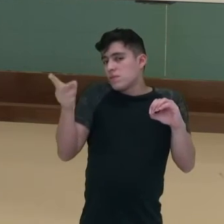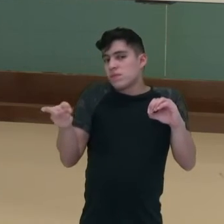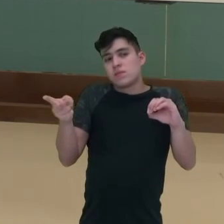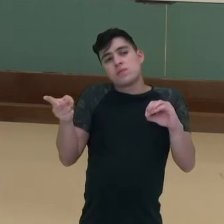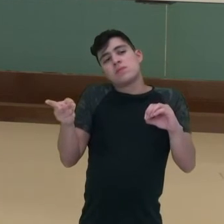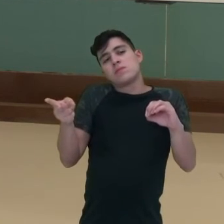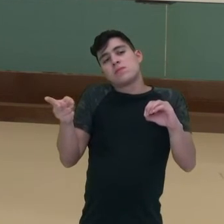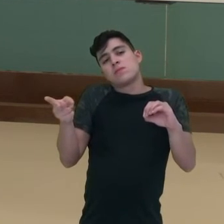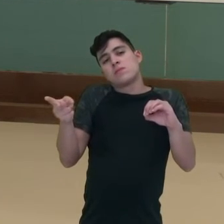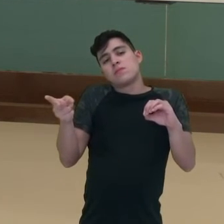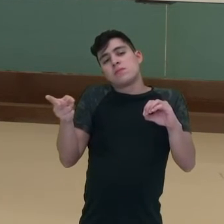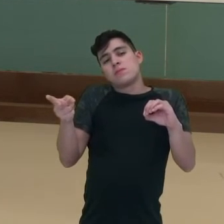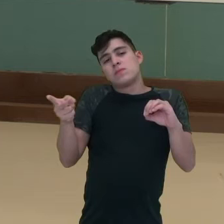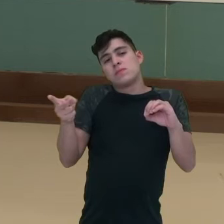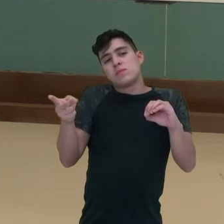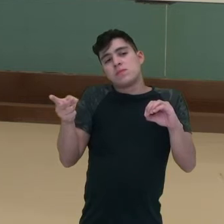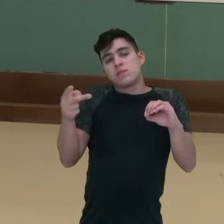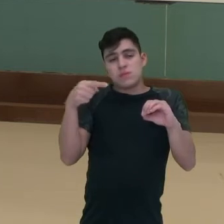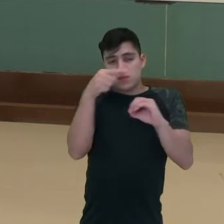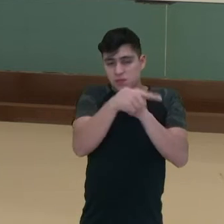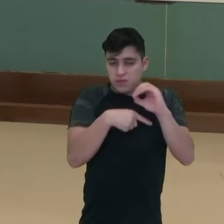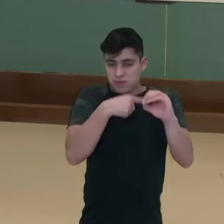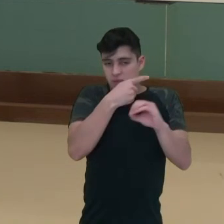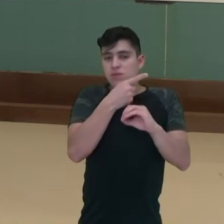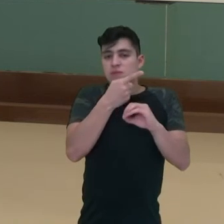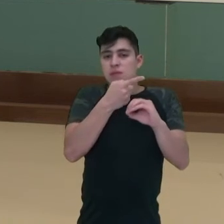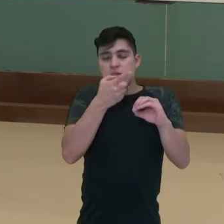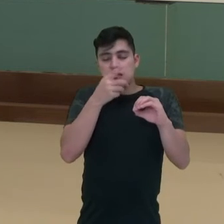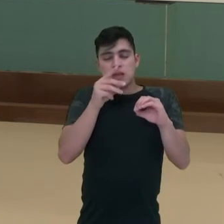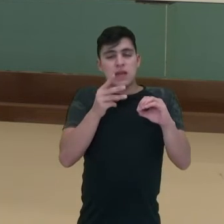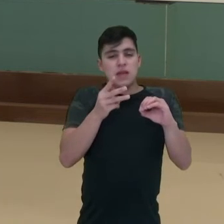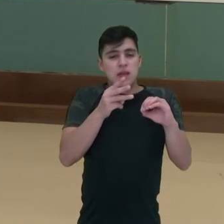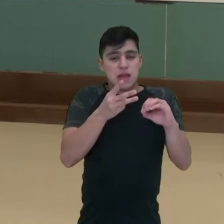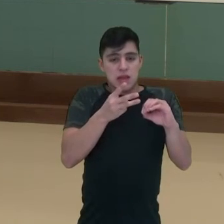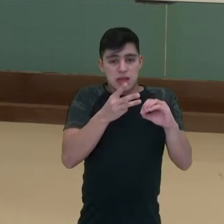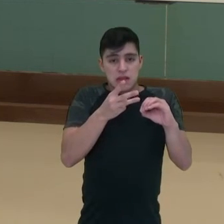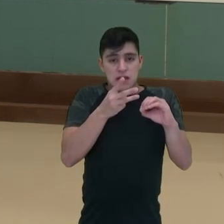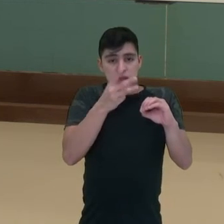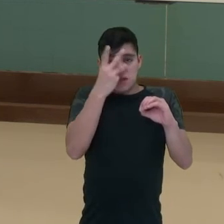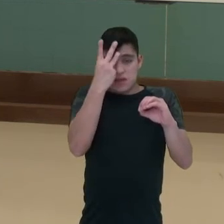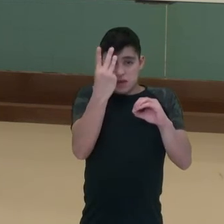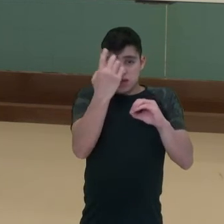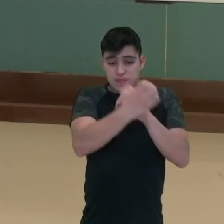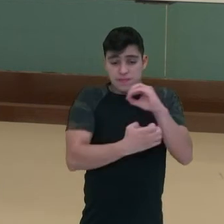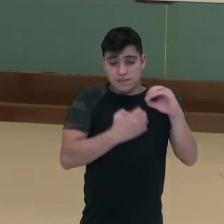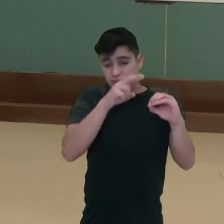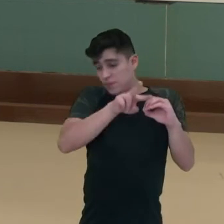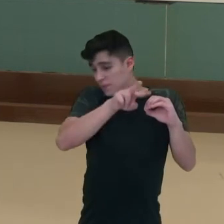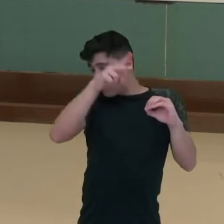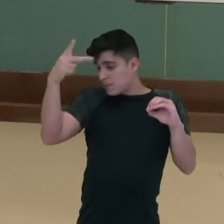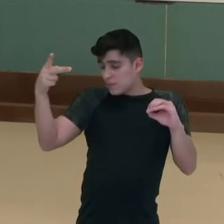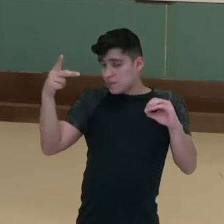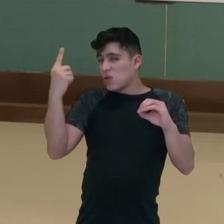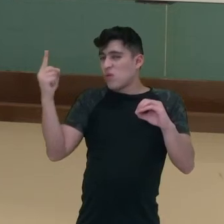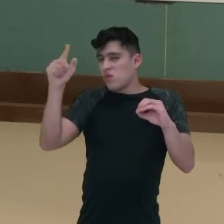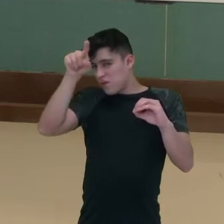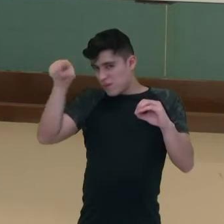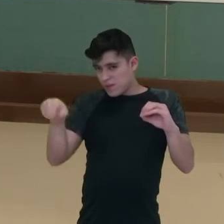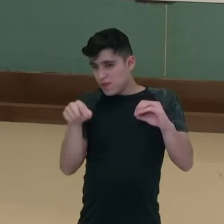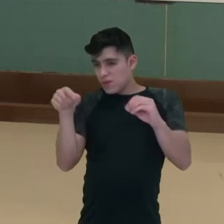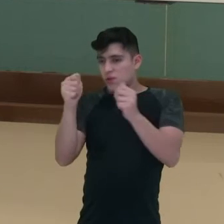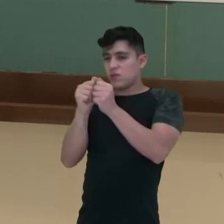compartilhou 3, né? Esse átomo compartilhou 3 elétrons da sua camada de valência com outro